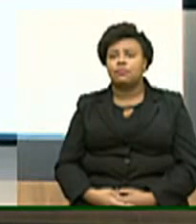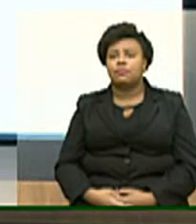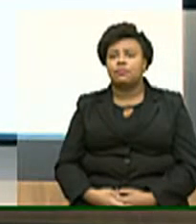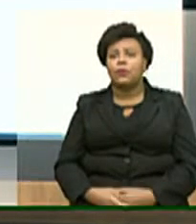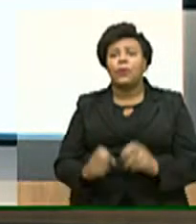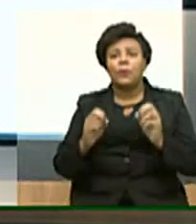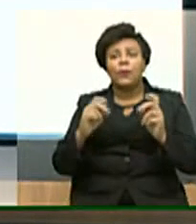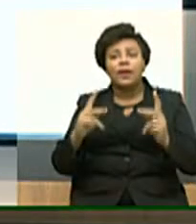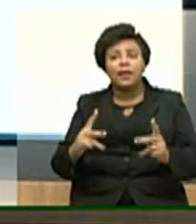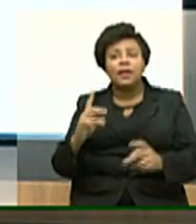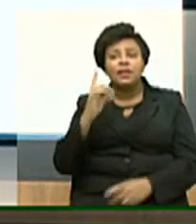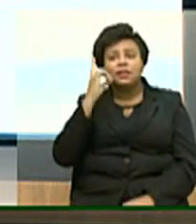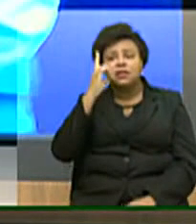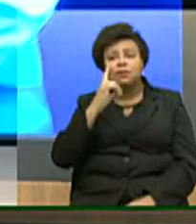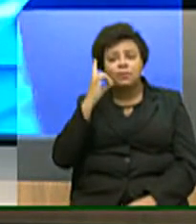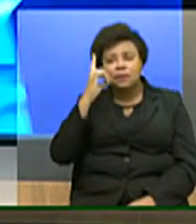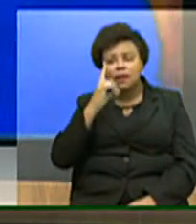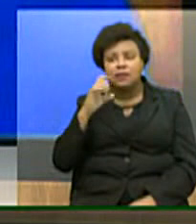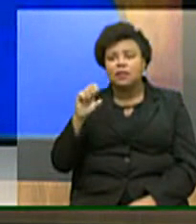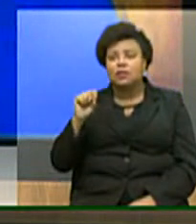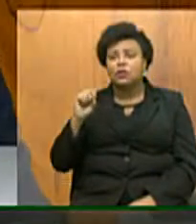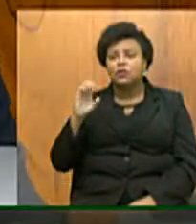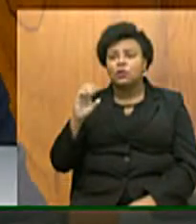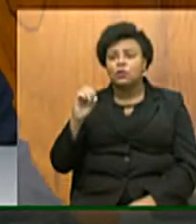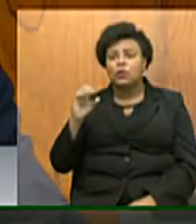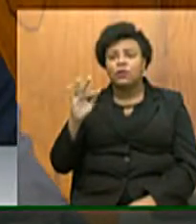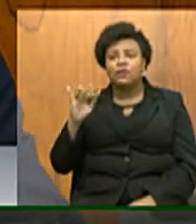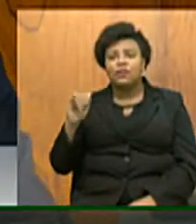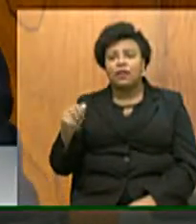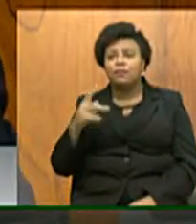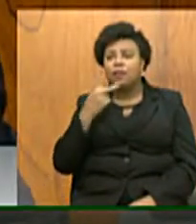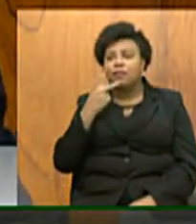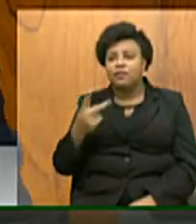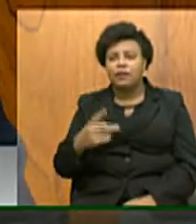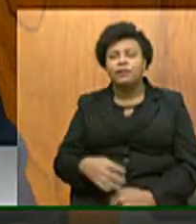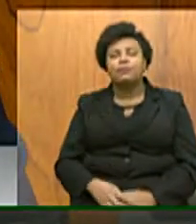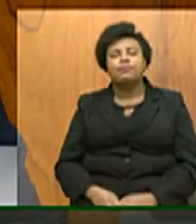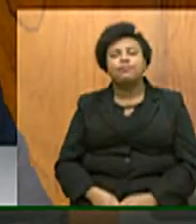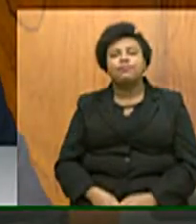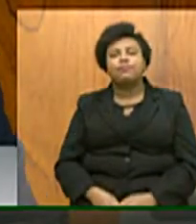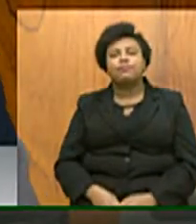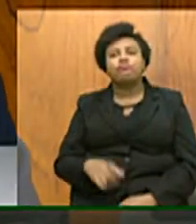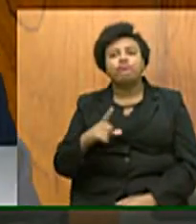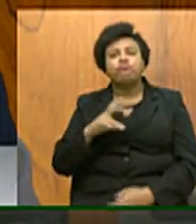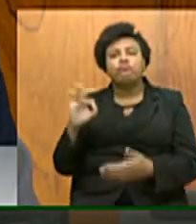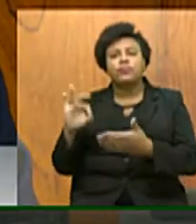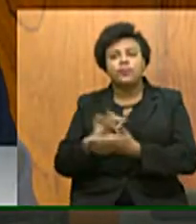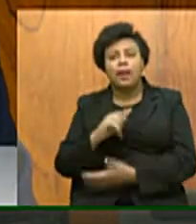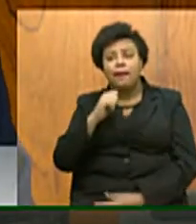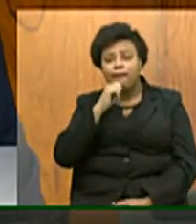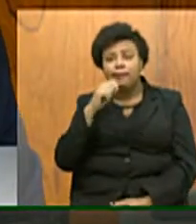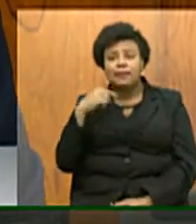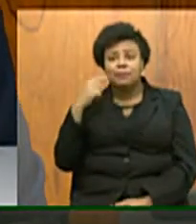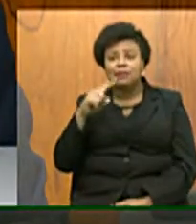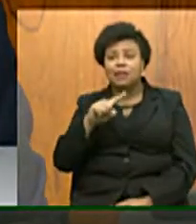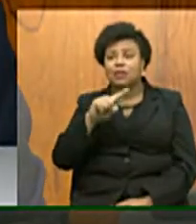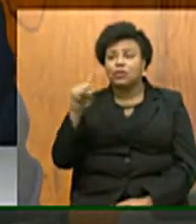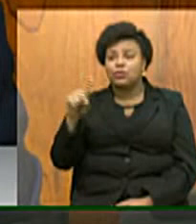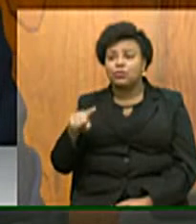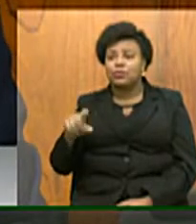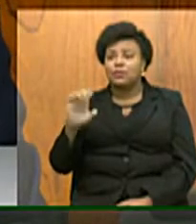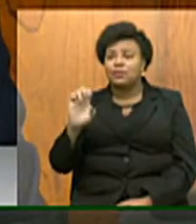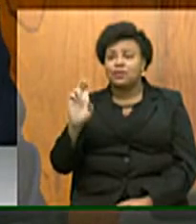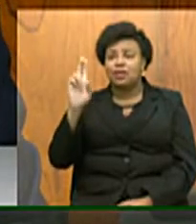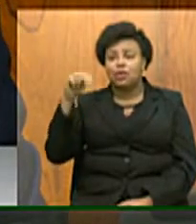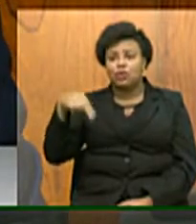Ok, obrigado, deputada Sofia Cavedon, pela sua manifestação. Temos escrito aqui ainda o deputado Zé Nunes. A palavra